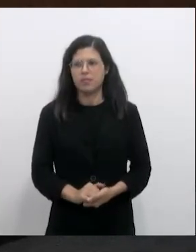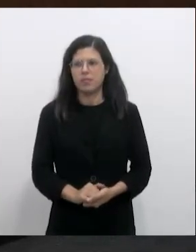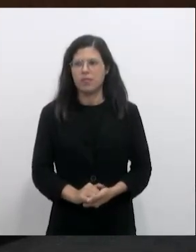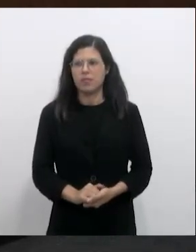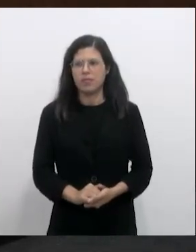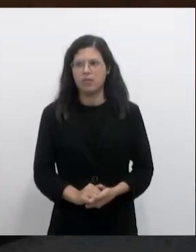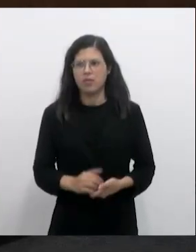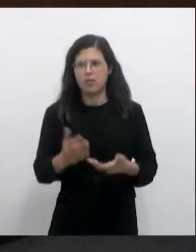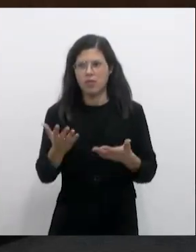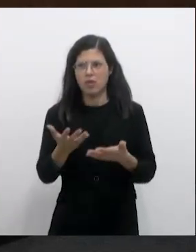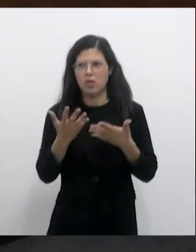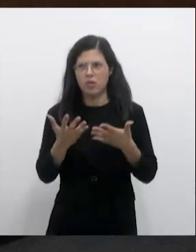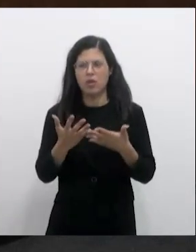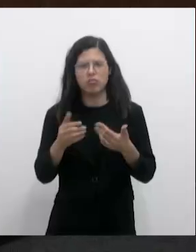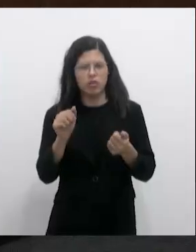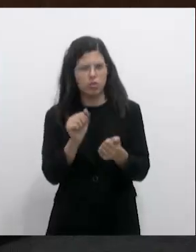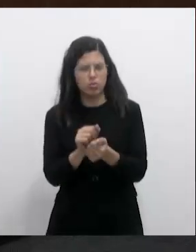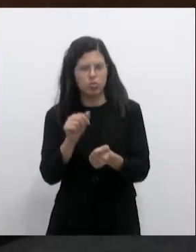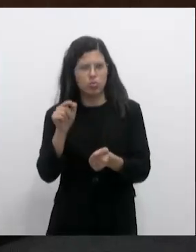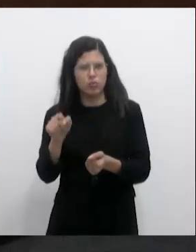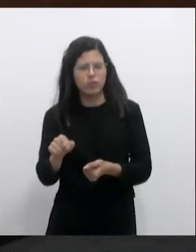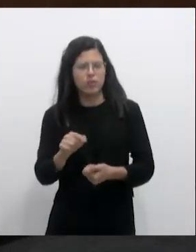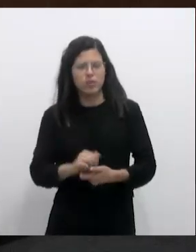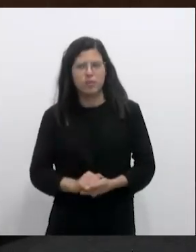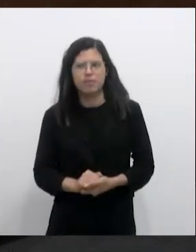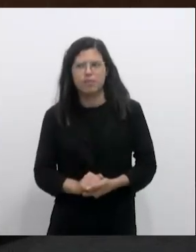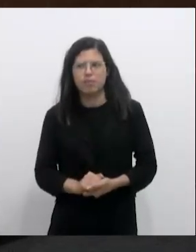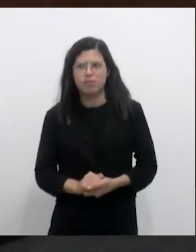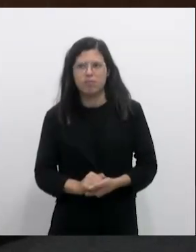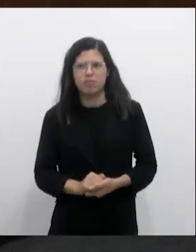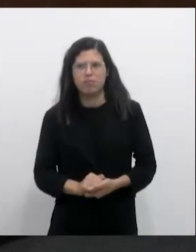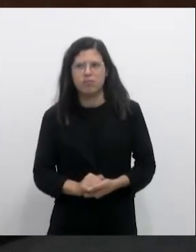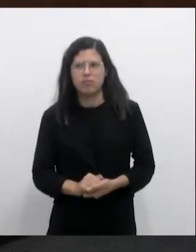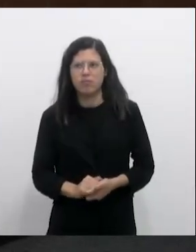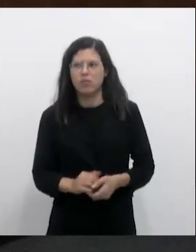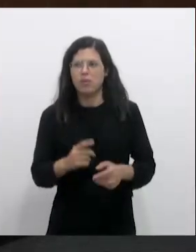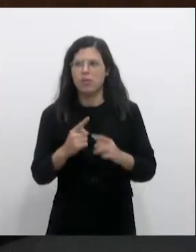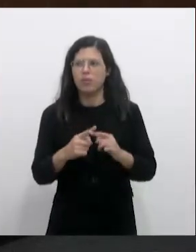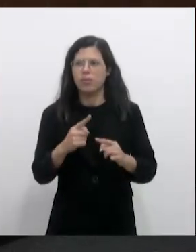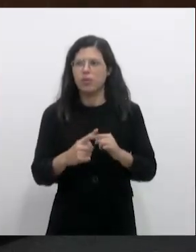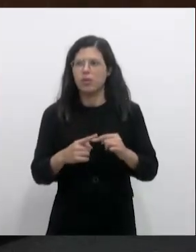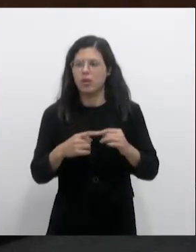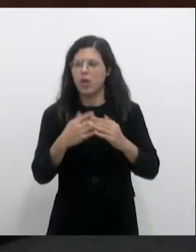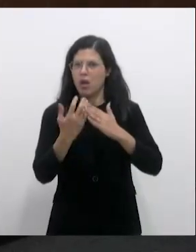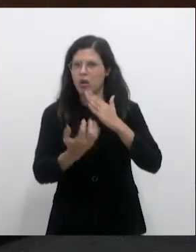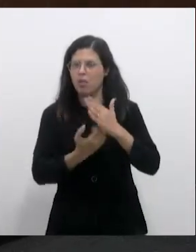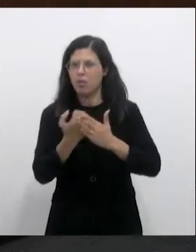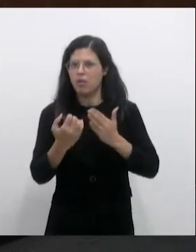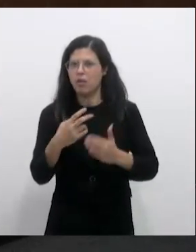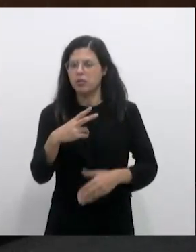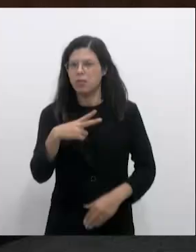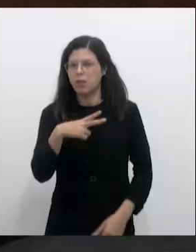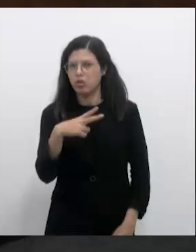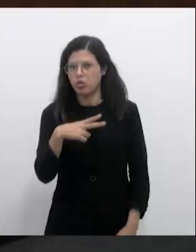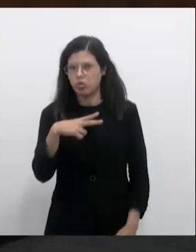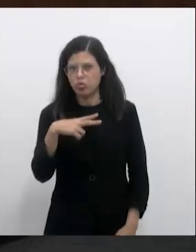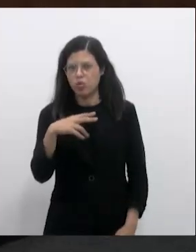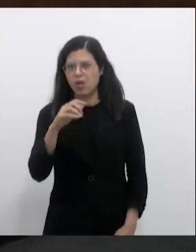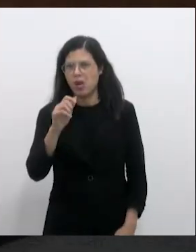quero estar ao seu lado nisso. Porque a empresa privada Águas do Rio